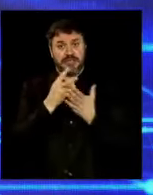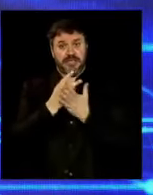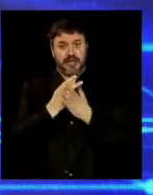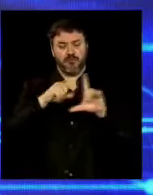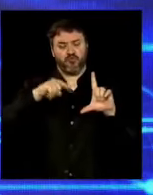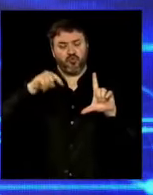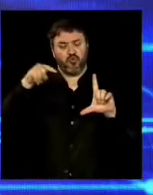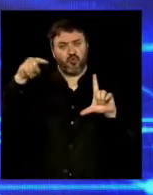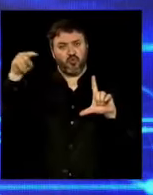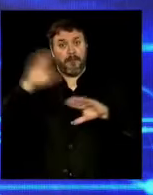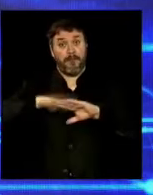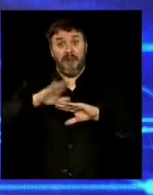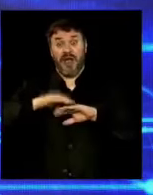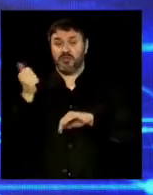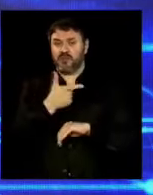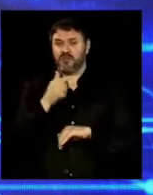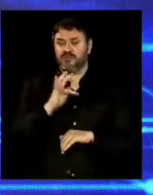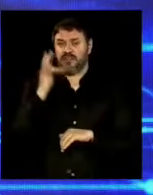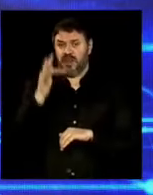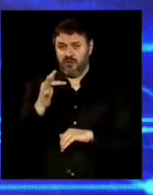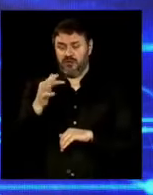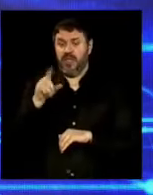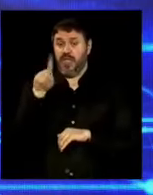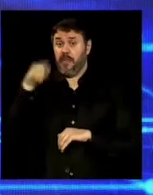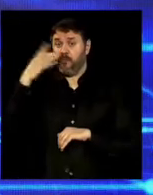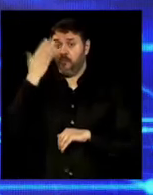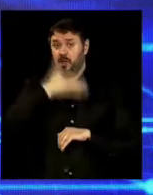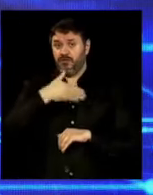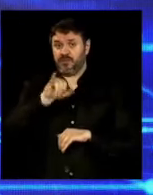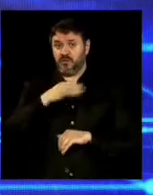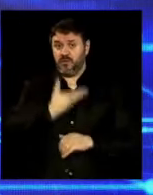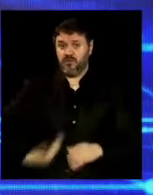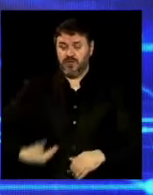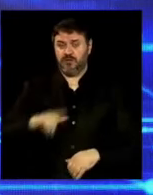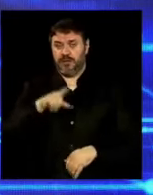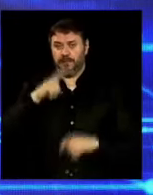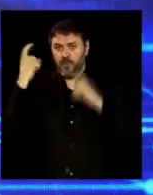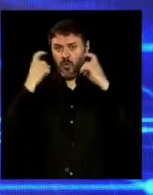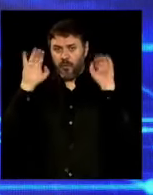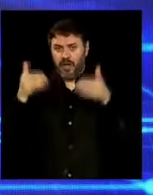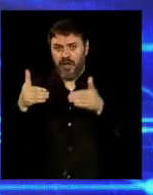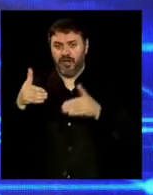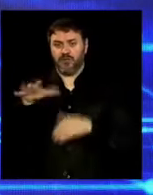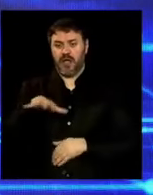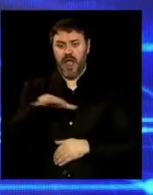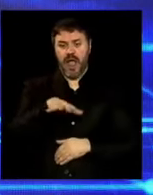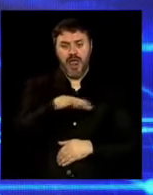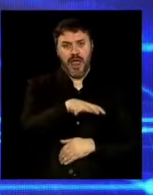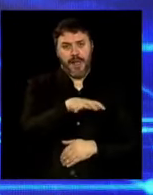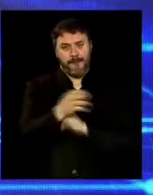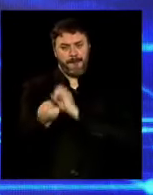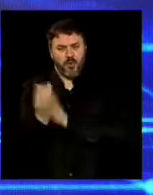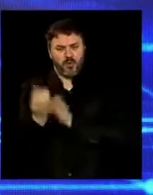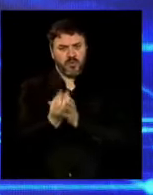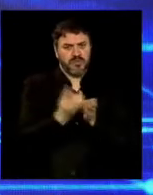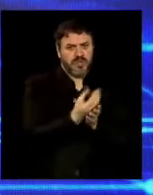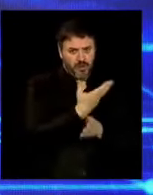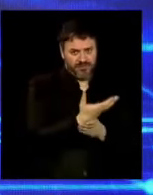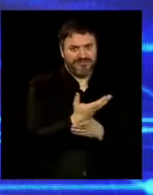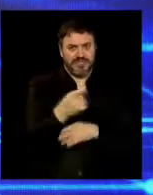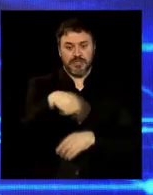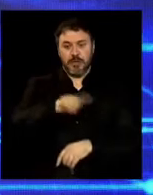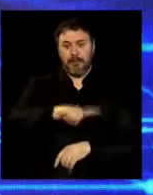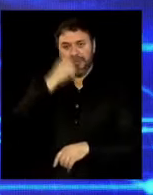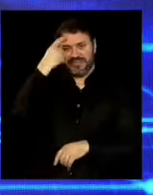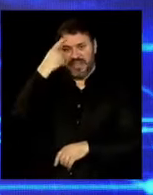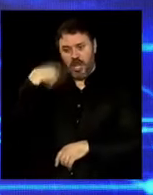seja, esta é a prova de que se um governo estiver preocupado com os setores produtivos do Estado e não ser tratados como adversário do